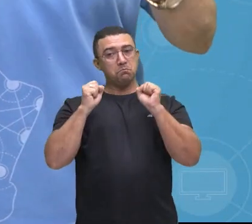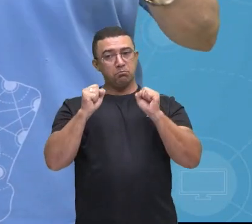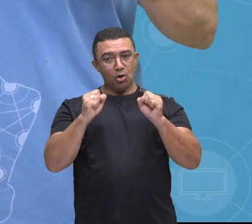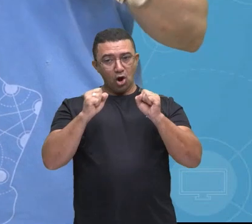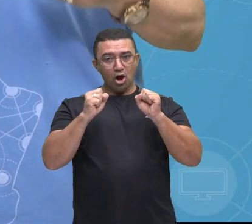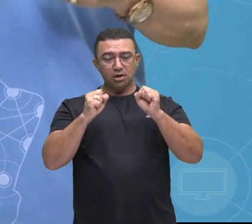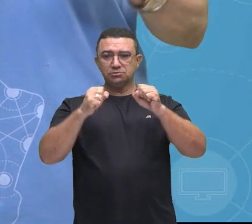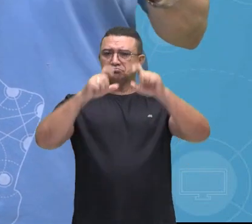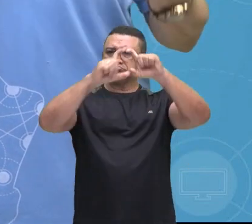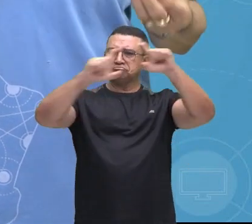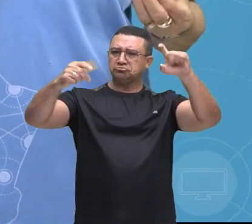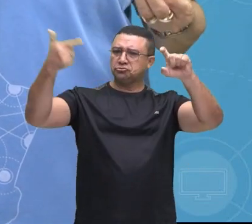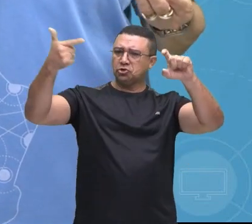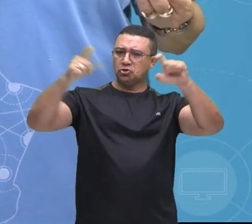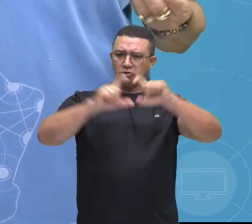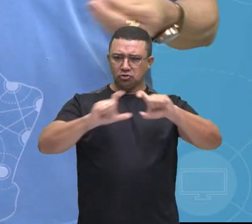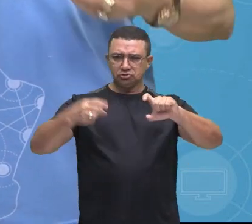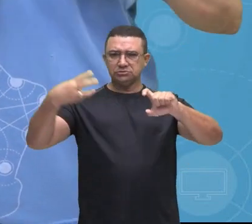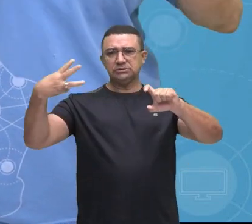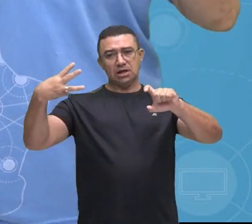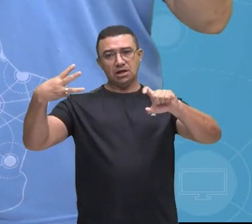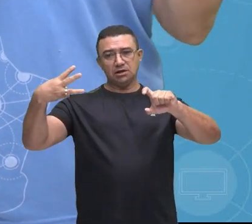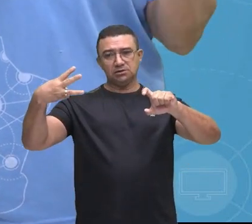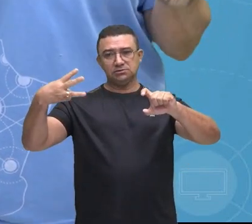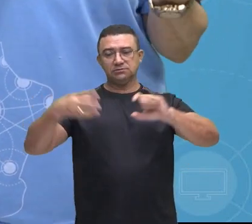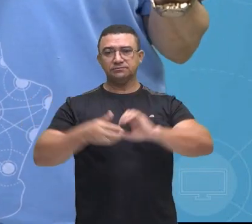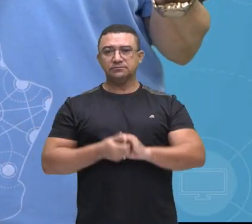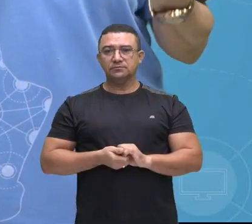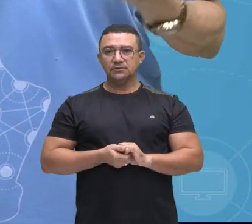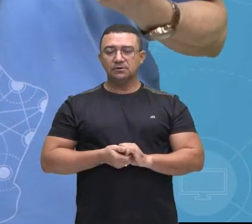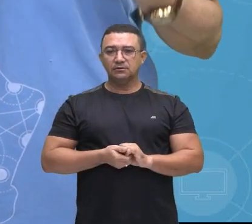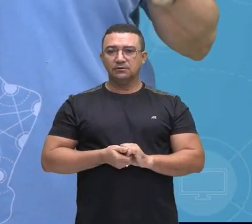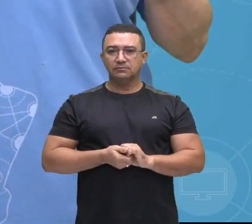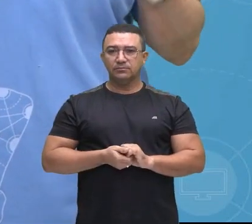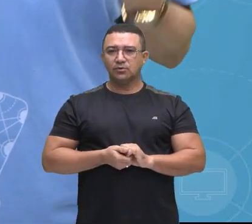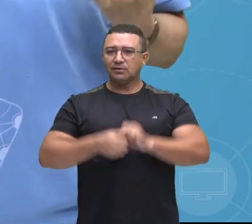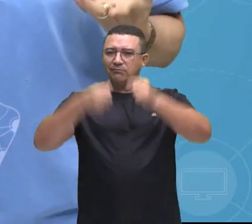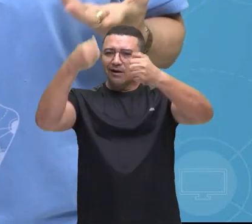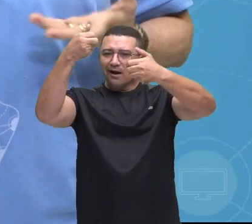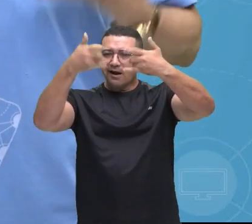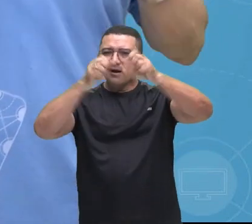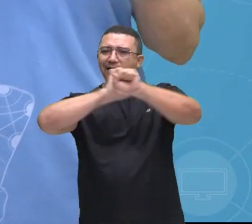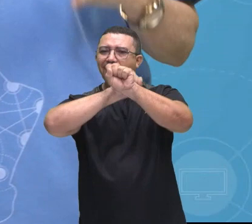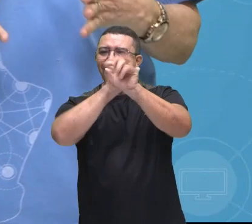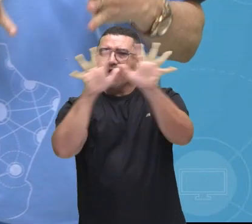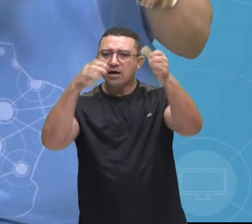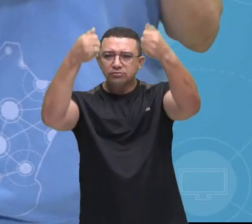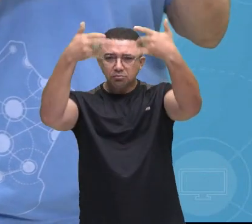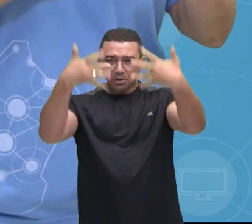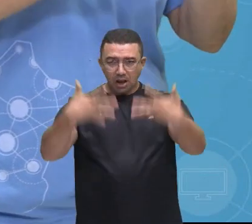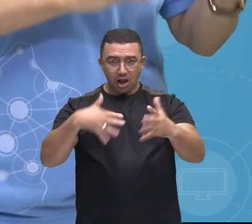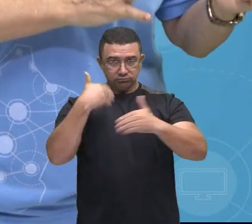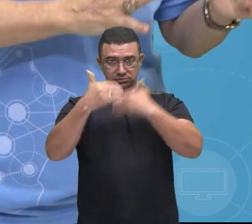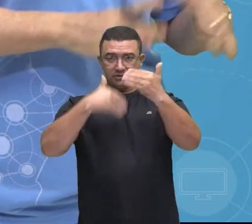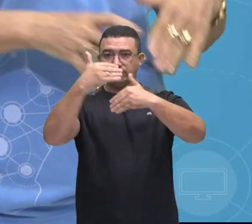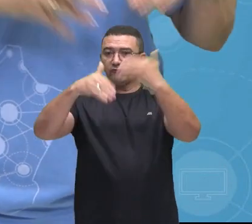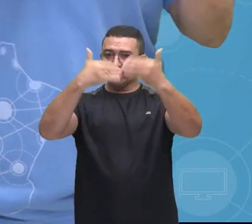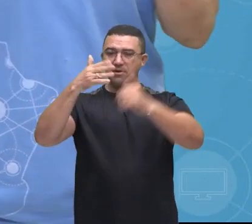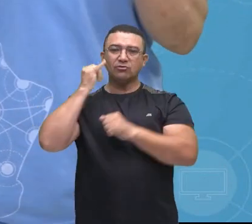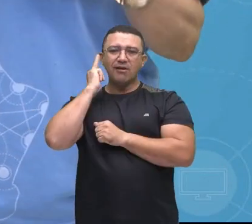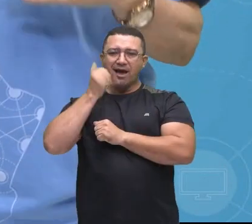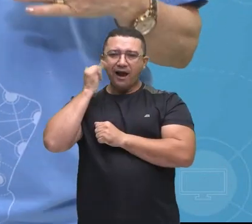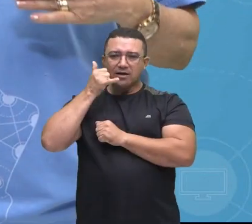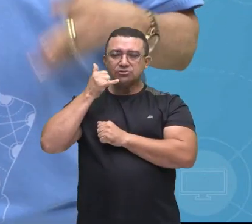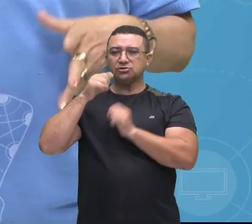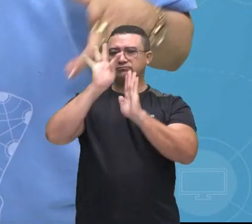de 2 ou 3 parágrafos, não é? Para que não fique confuso, para que fique com clareza. Então, desenvolvimento de uma narrativa,